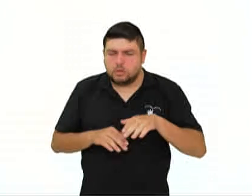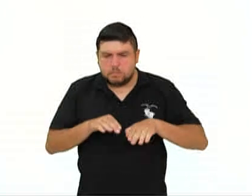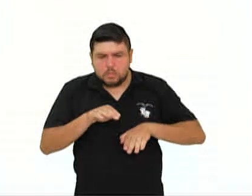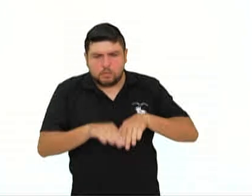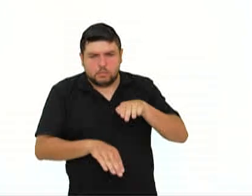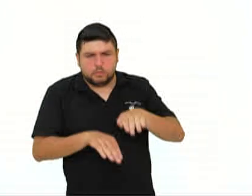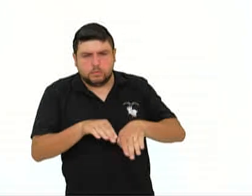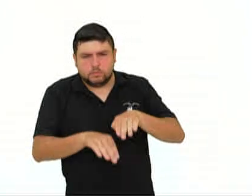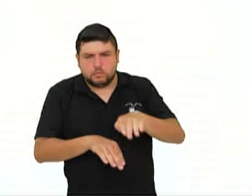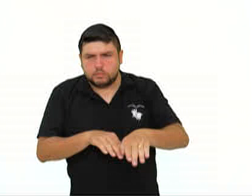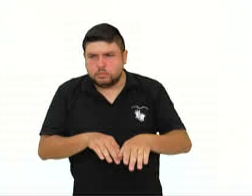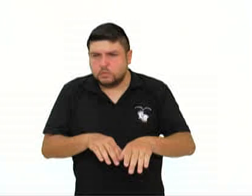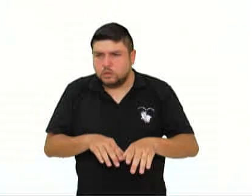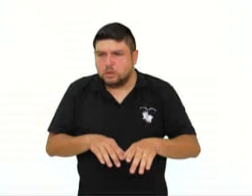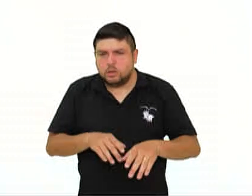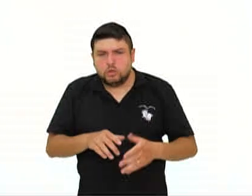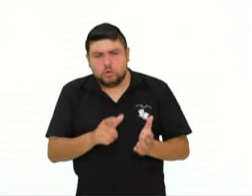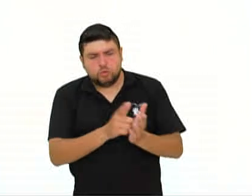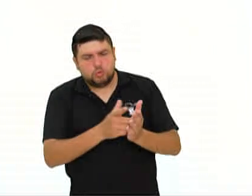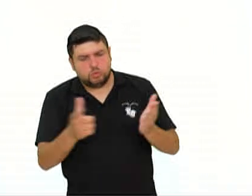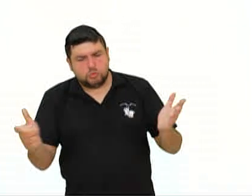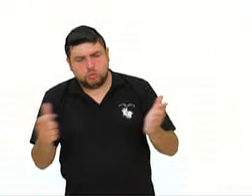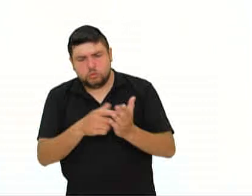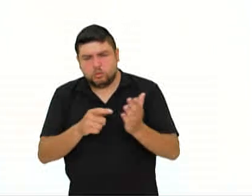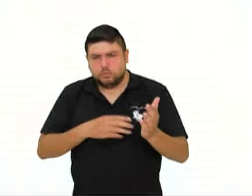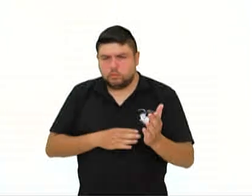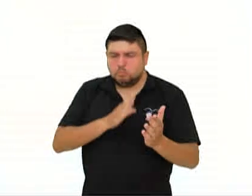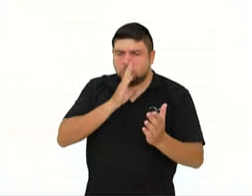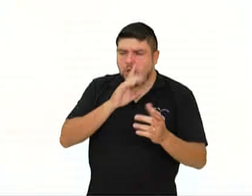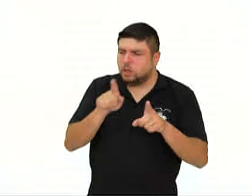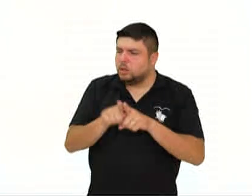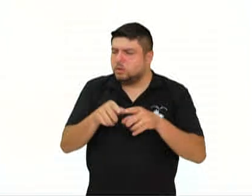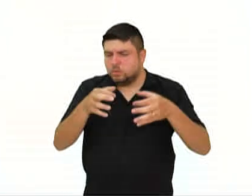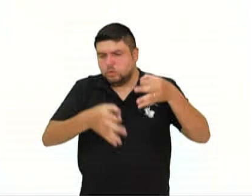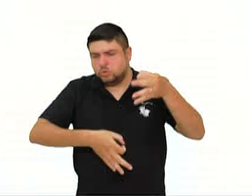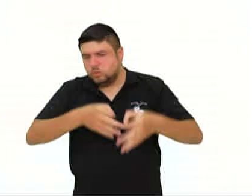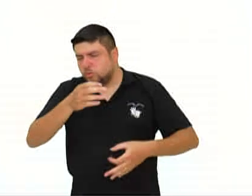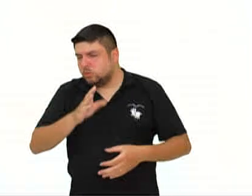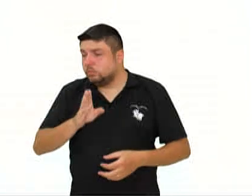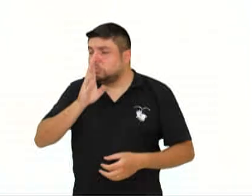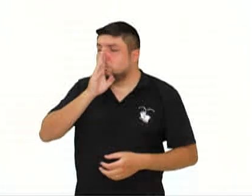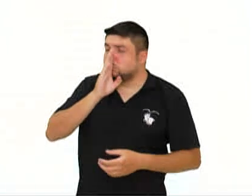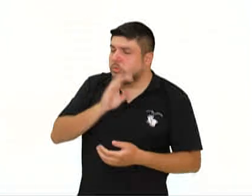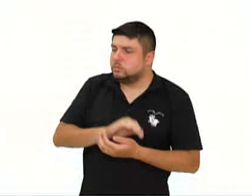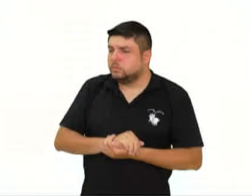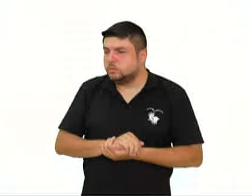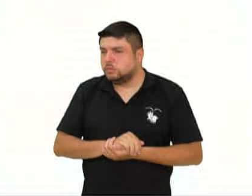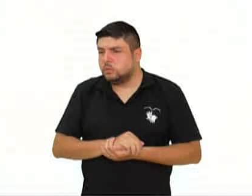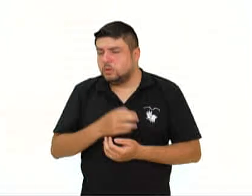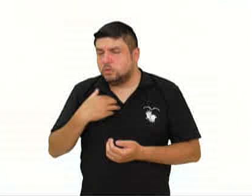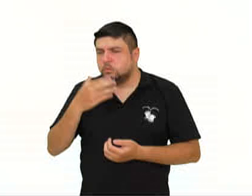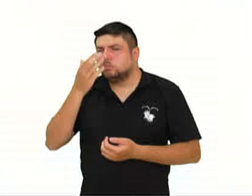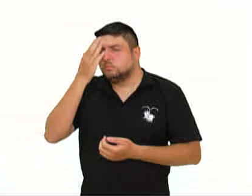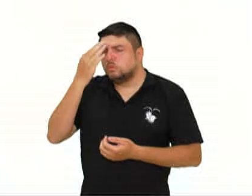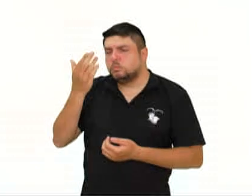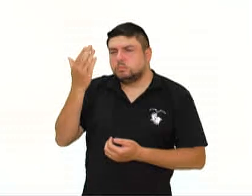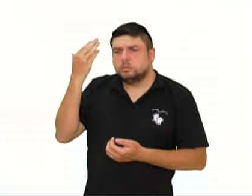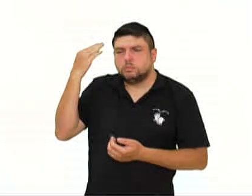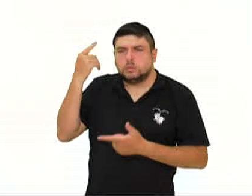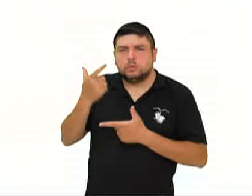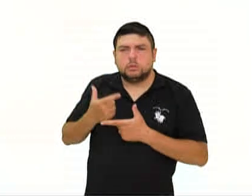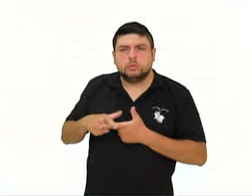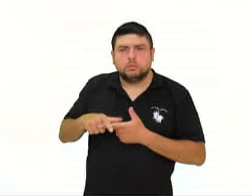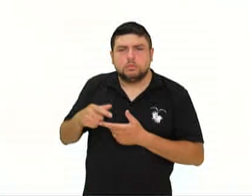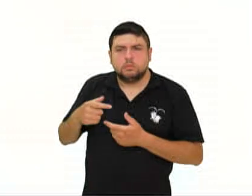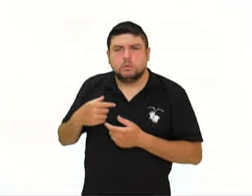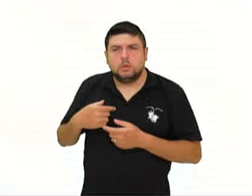sob o silêncio comprado dos jornais e a cegueira da justiça da minha classe. Os espectros do passado, os homens que traí